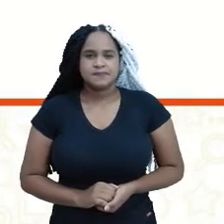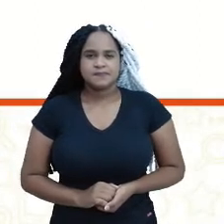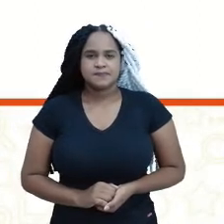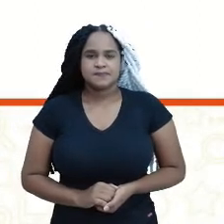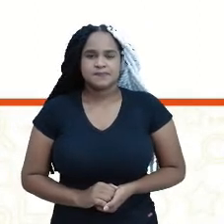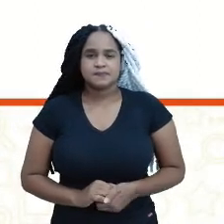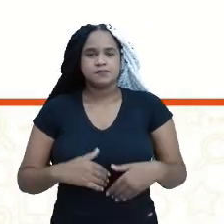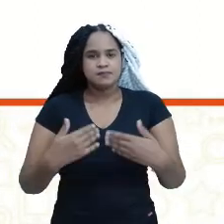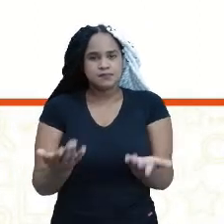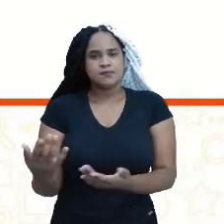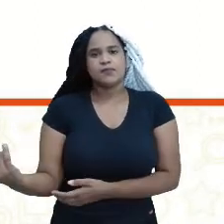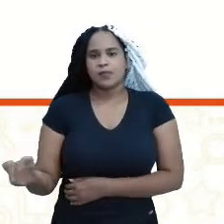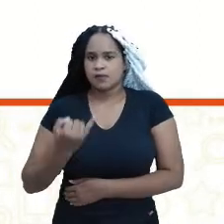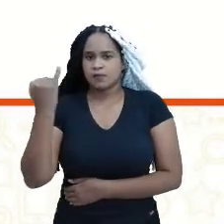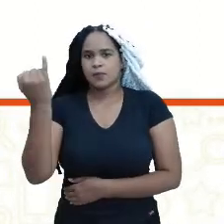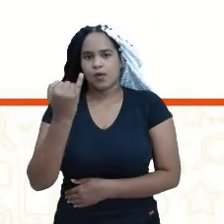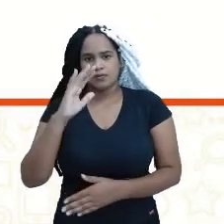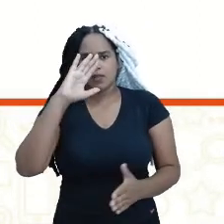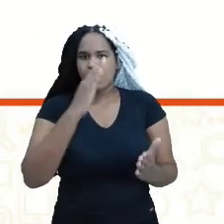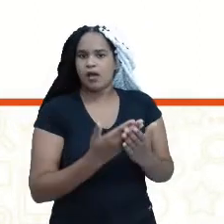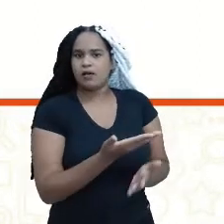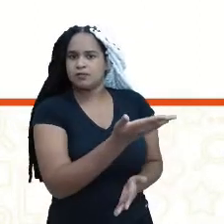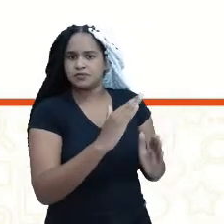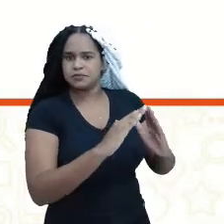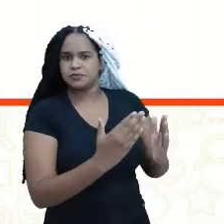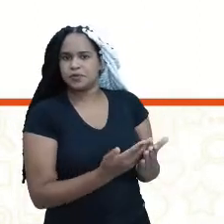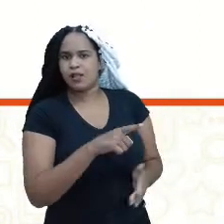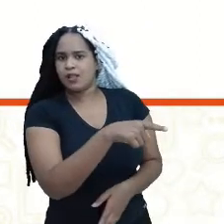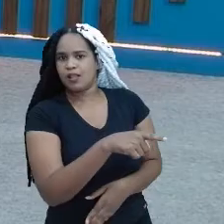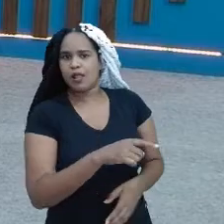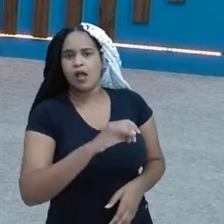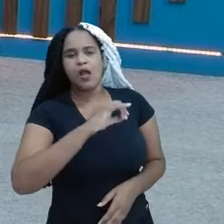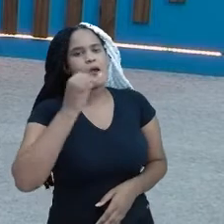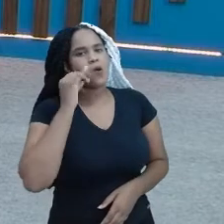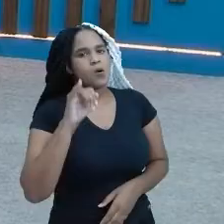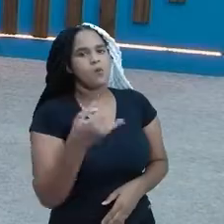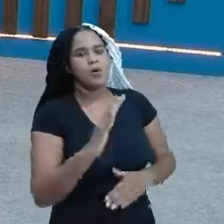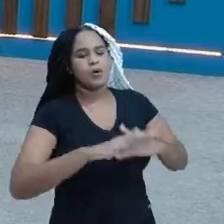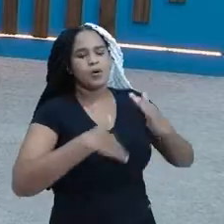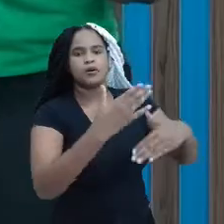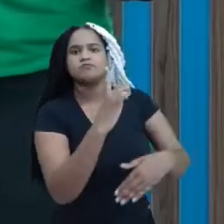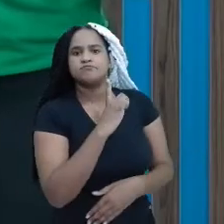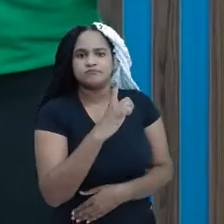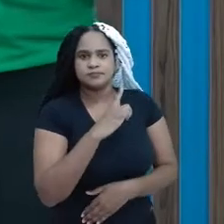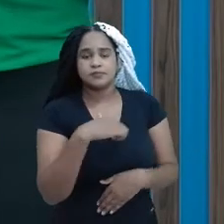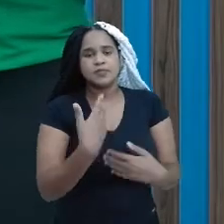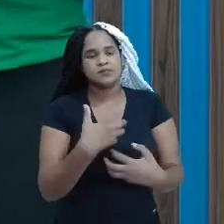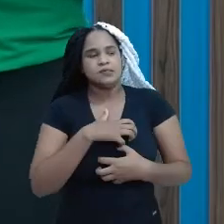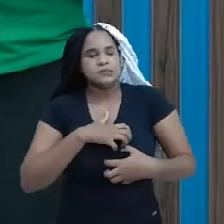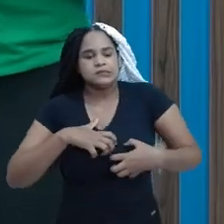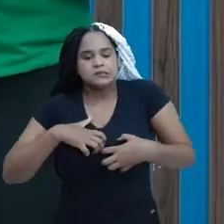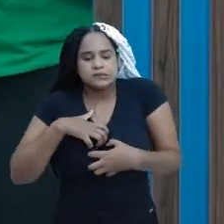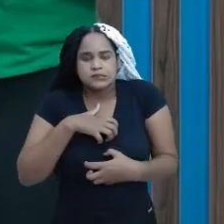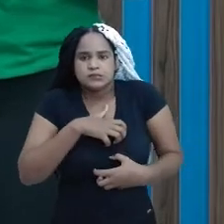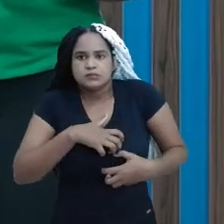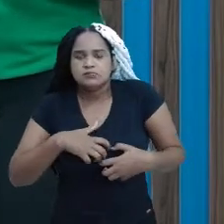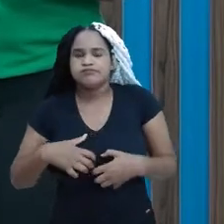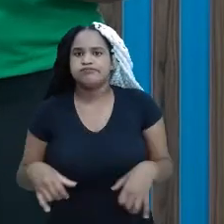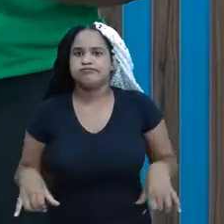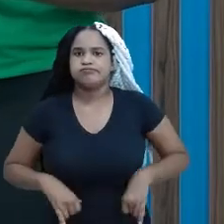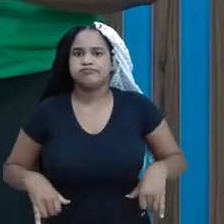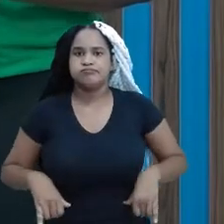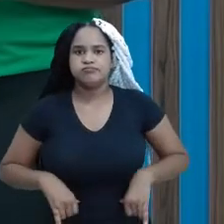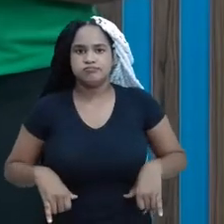Então, é importante confiar na escola como oportunidade de crescimento. Então, esse desconforto, esse sofrimento